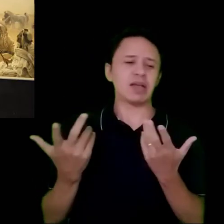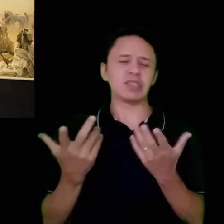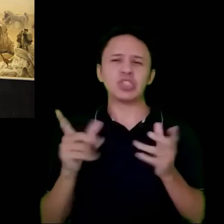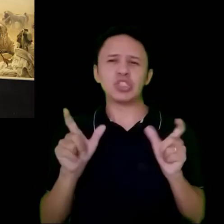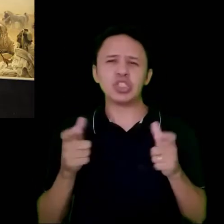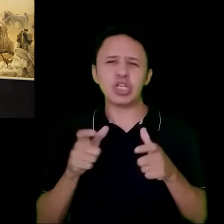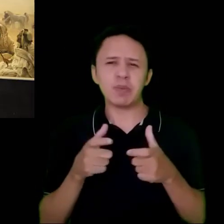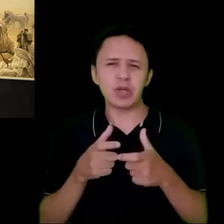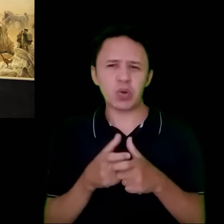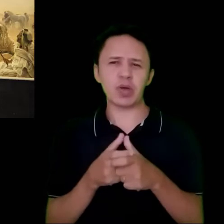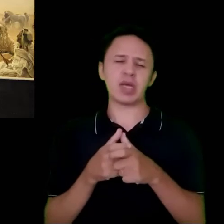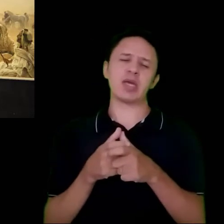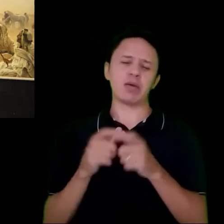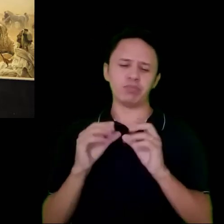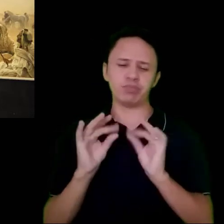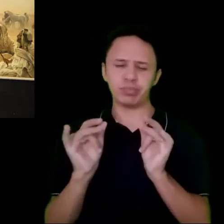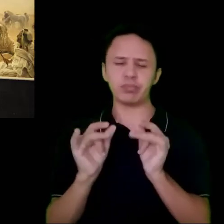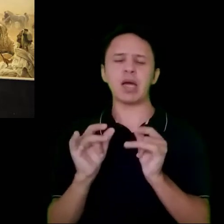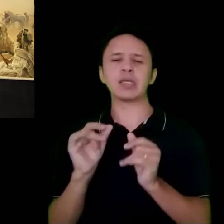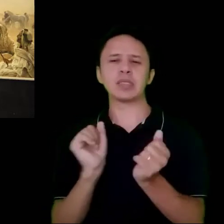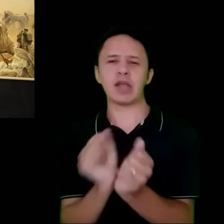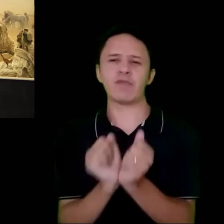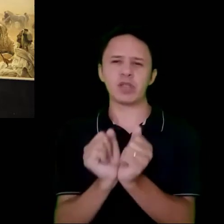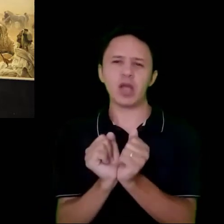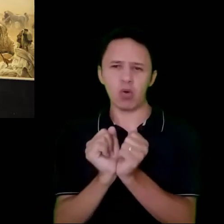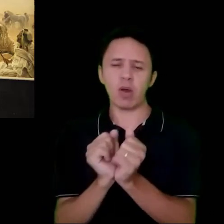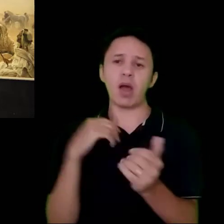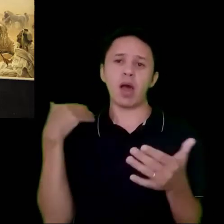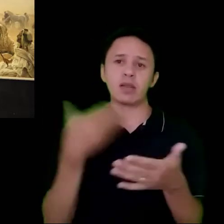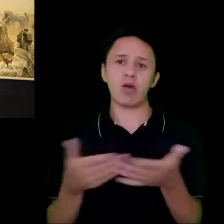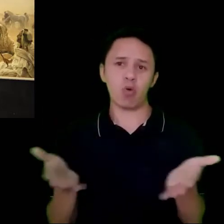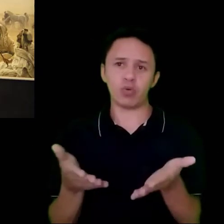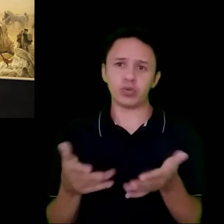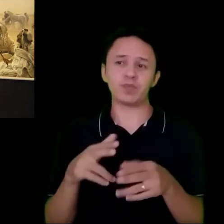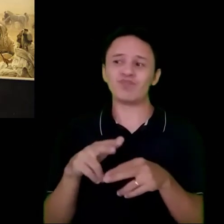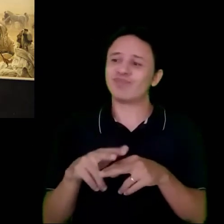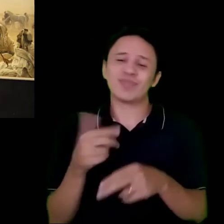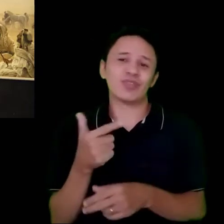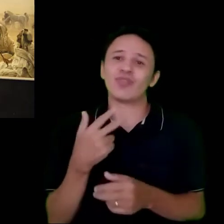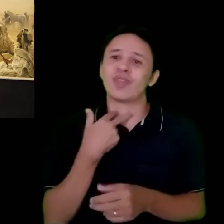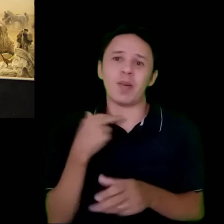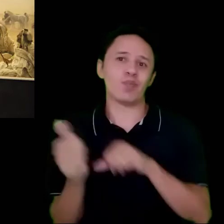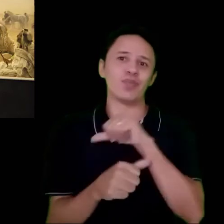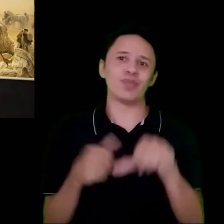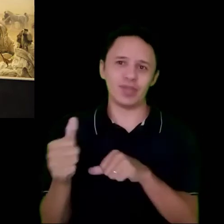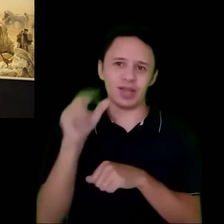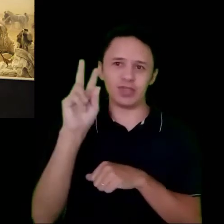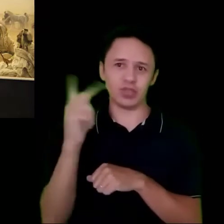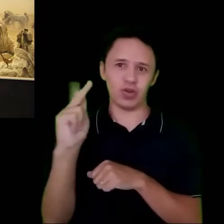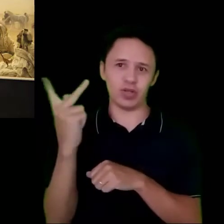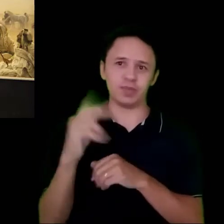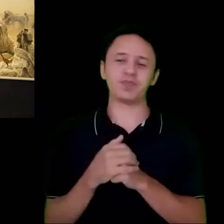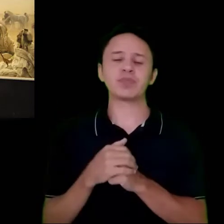até diminuir a escravidão que ocorreu nas Américas, e os seus efeitos até hoje, já que não existe o botão de reset na história. É